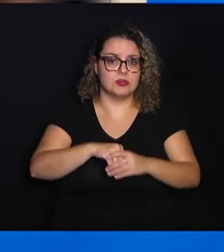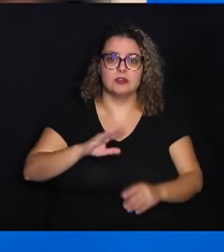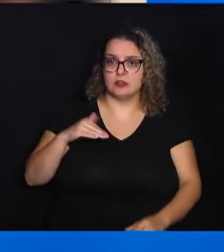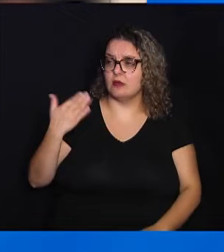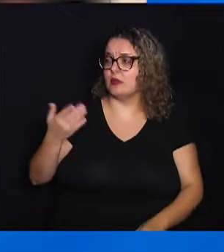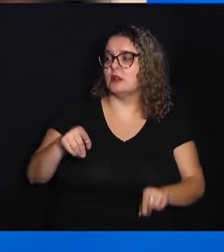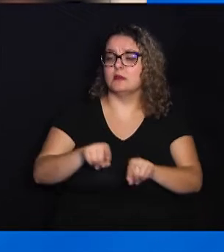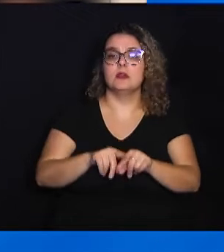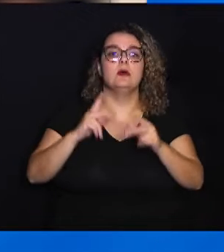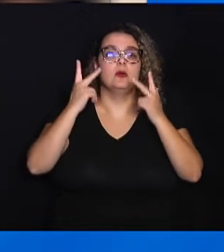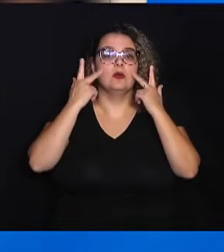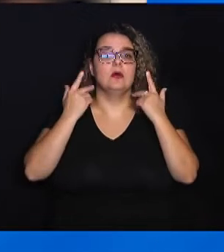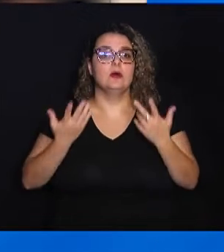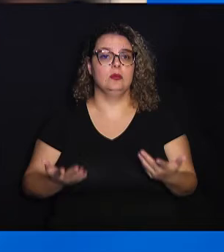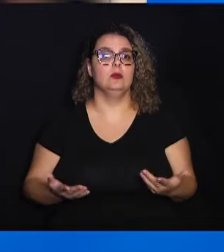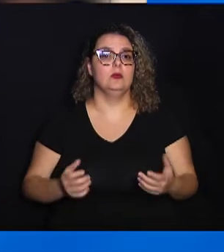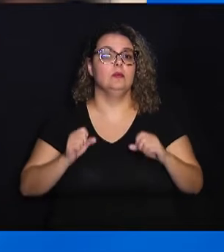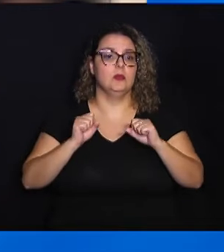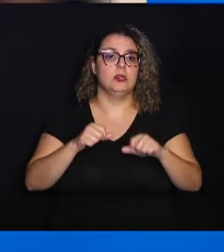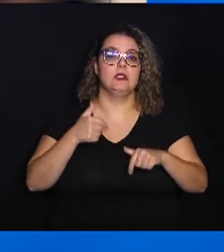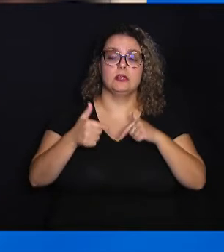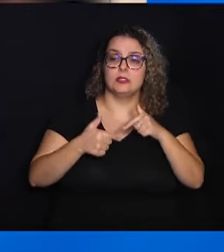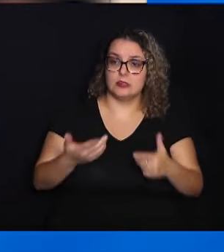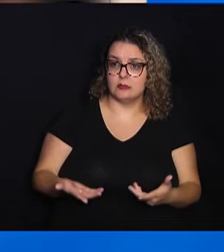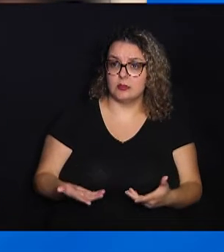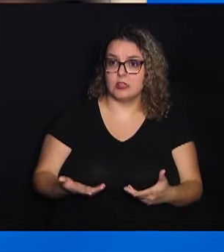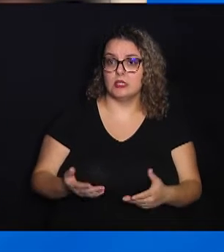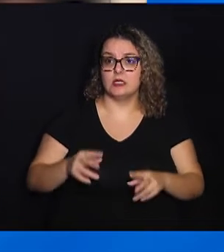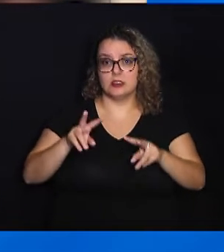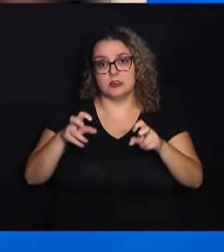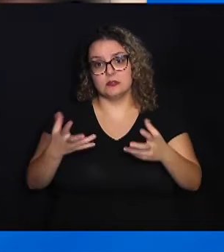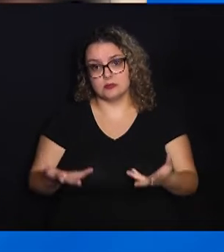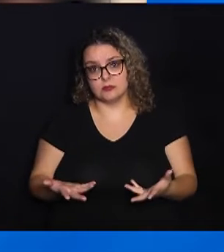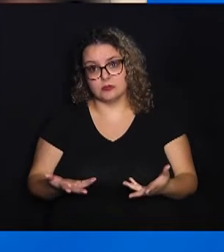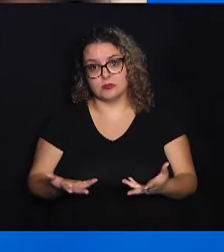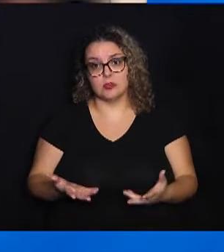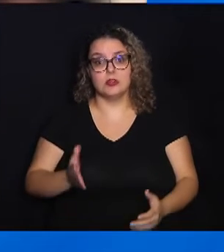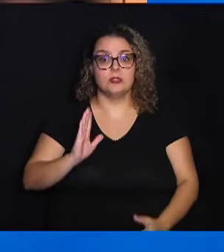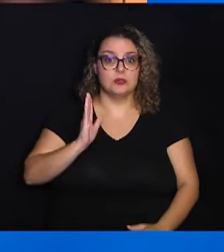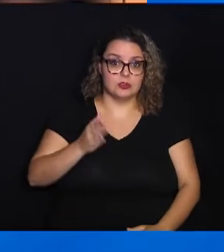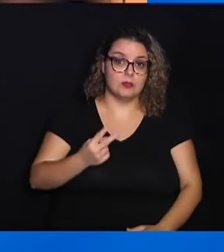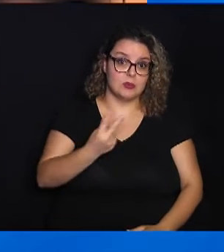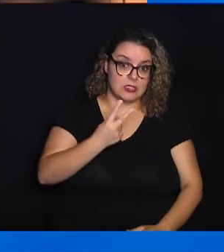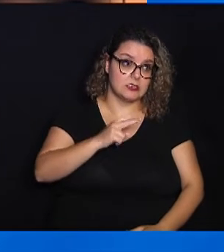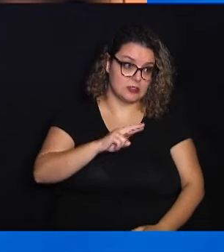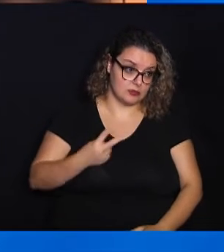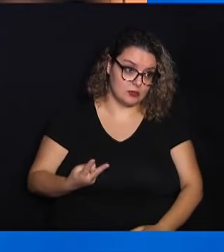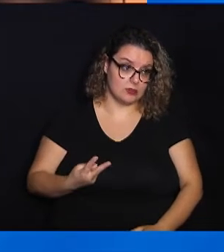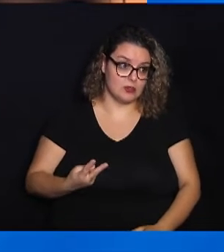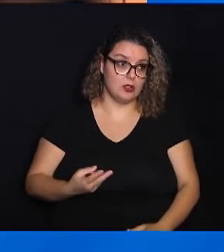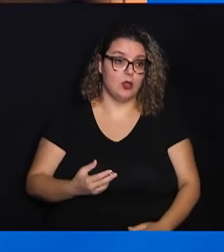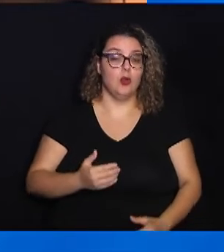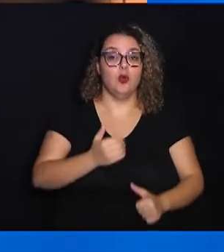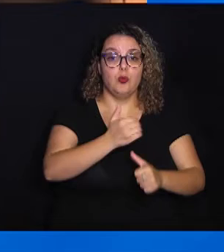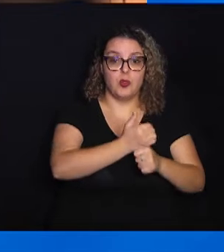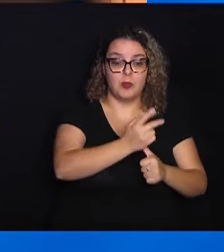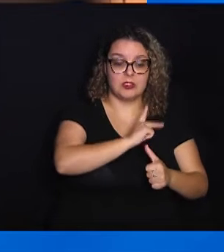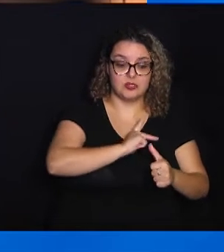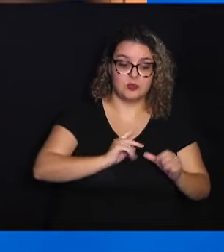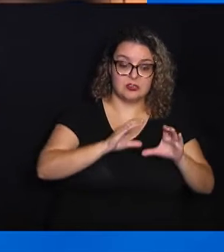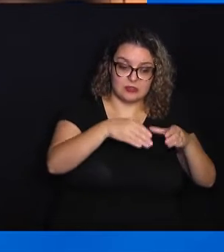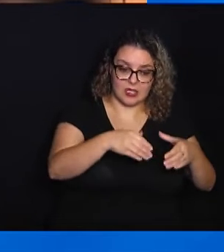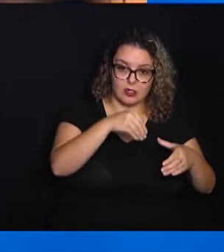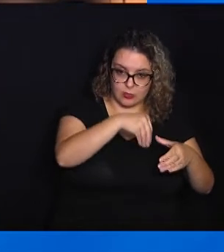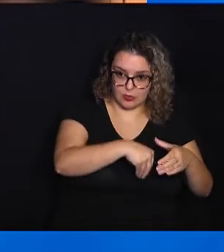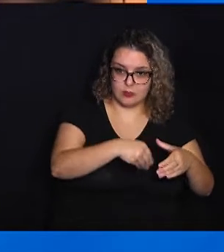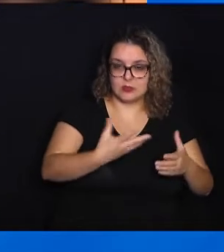muito natural da gente poder trabalhar esse tema. E eu já sou até pela segunda vez, né? Então termino o meu mandato, ainda continuo